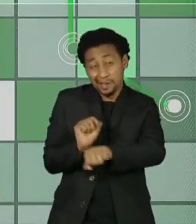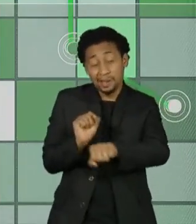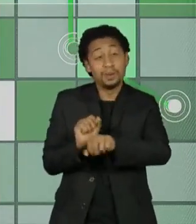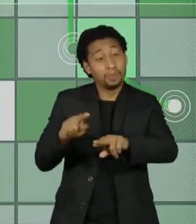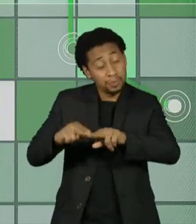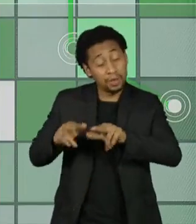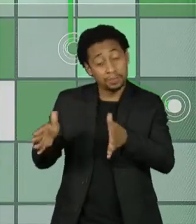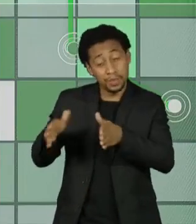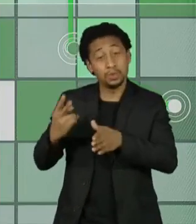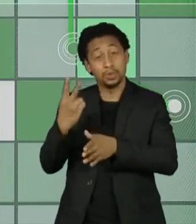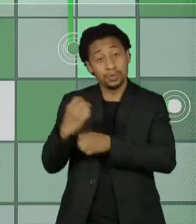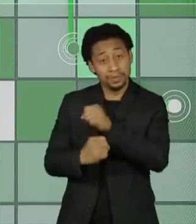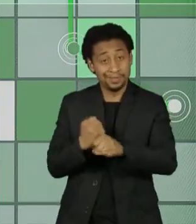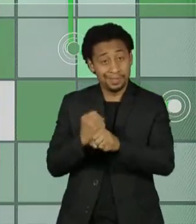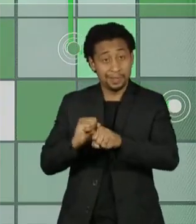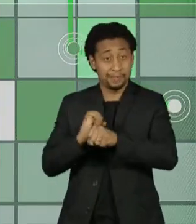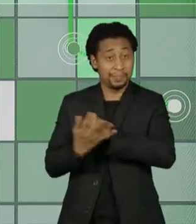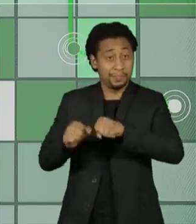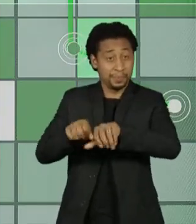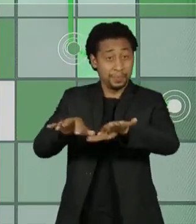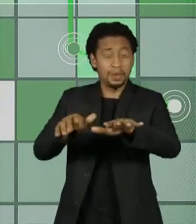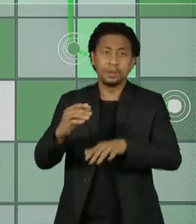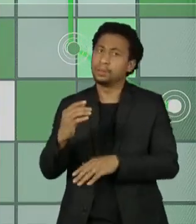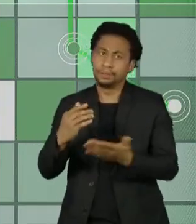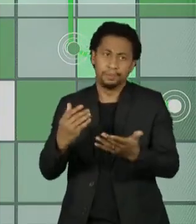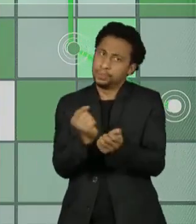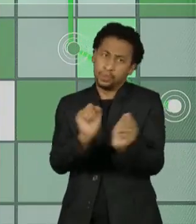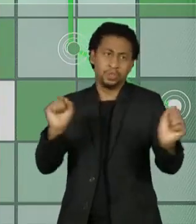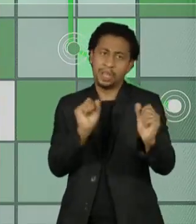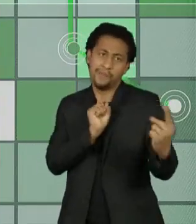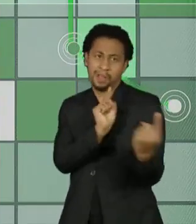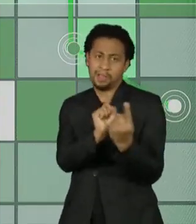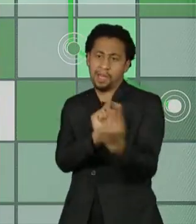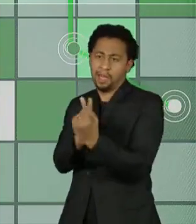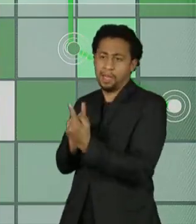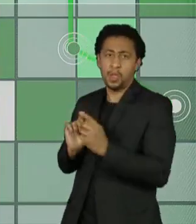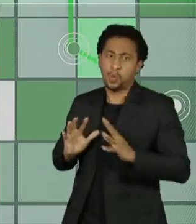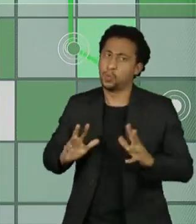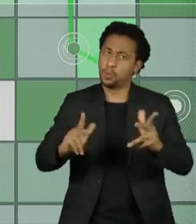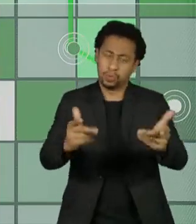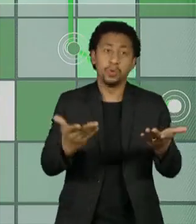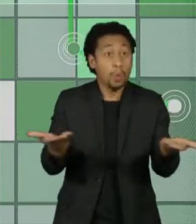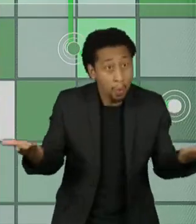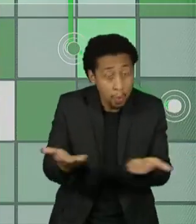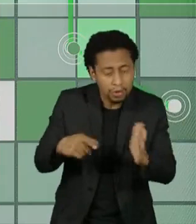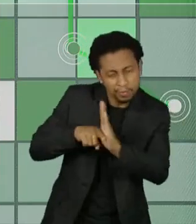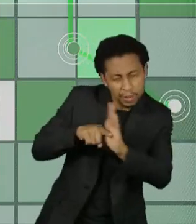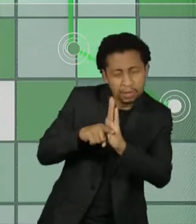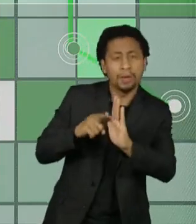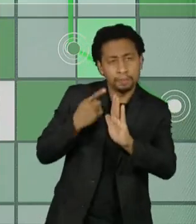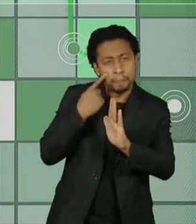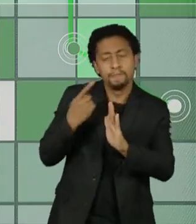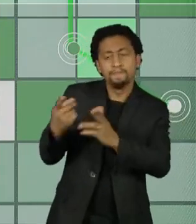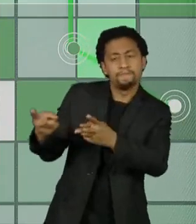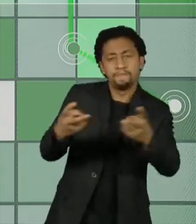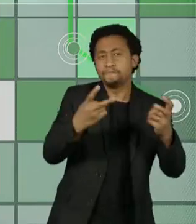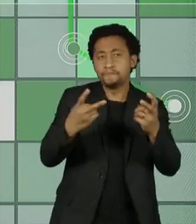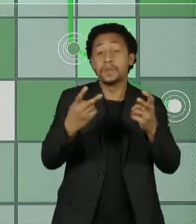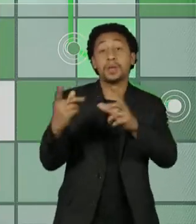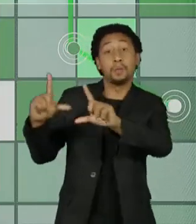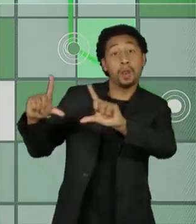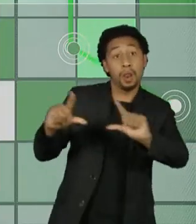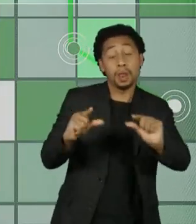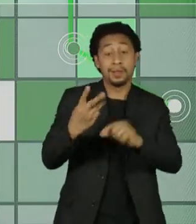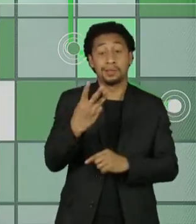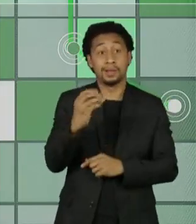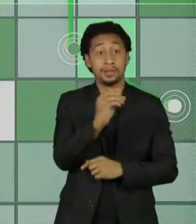sem poder atender, é impossível você atender todo mundo de uma vez. Hoje eu dei um balanço, nós conseguimos reduzir para pouco mais de 300 mil pessoas e até o